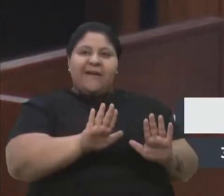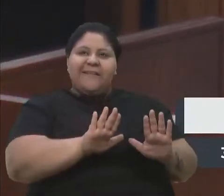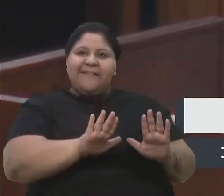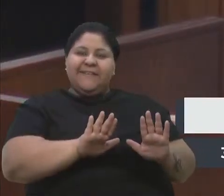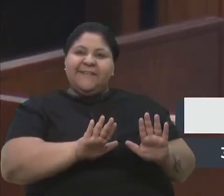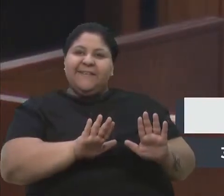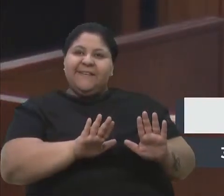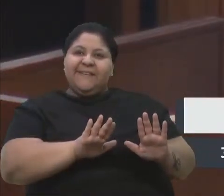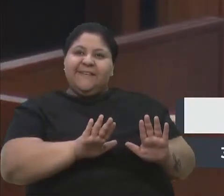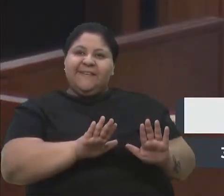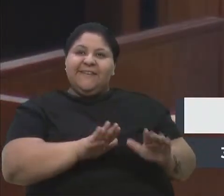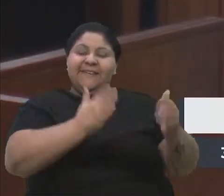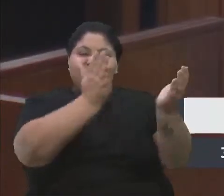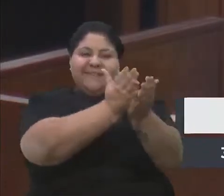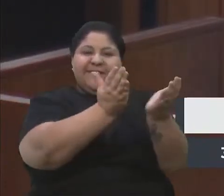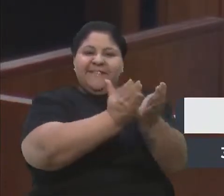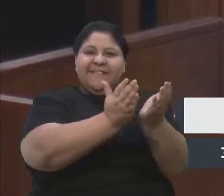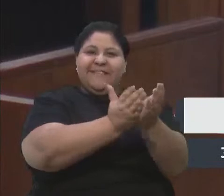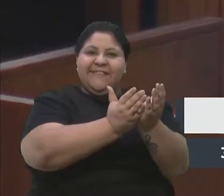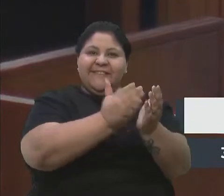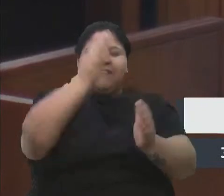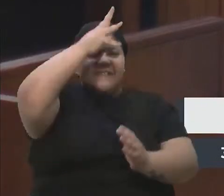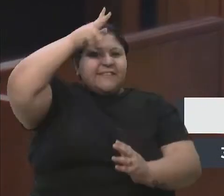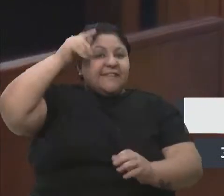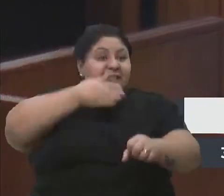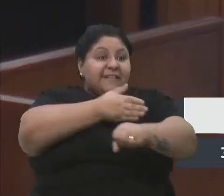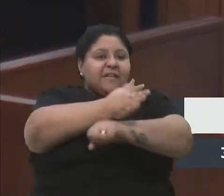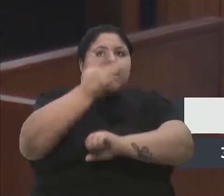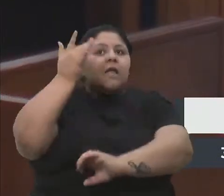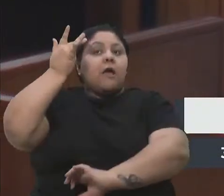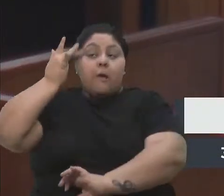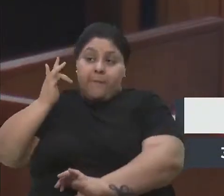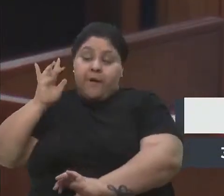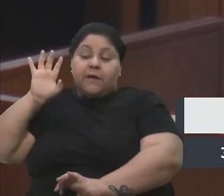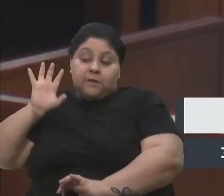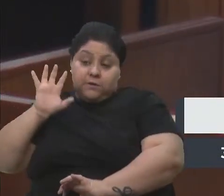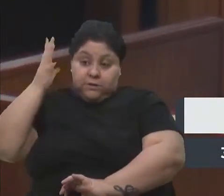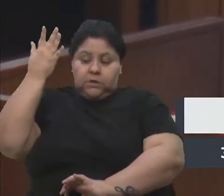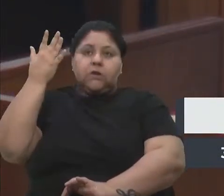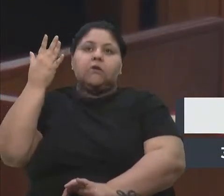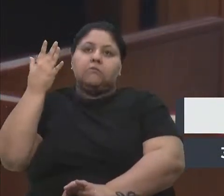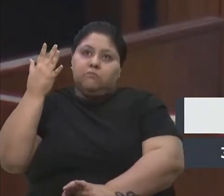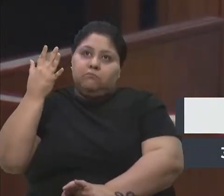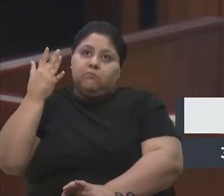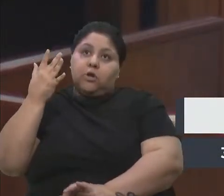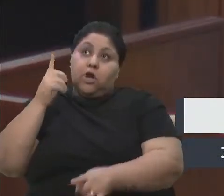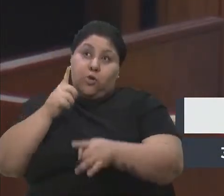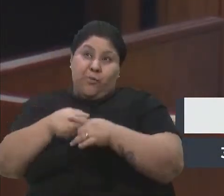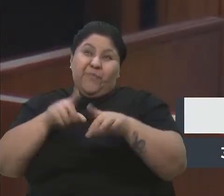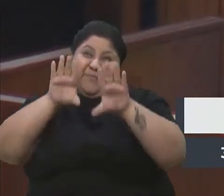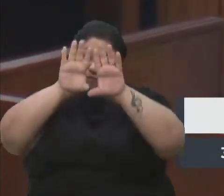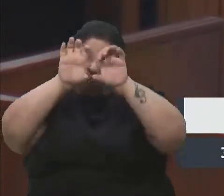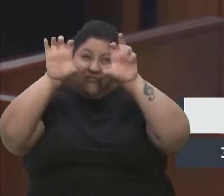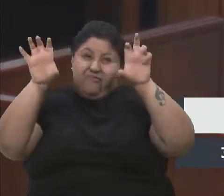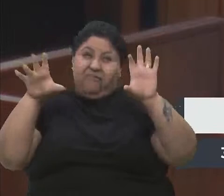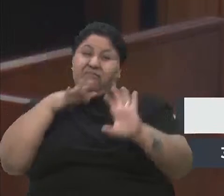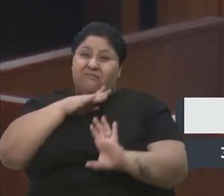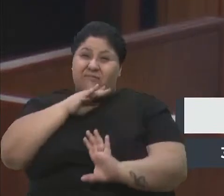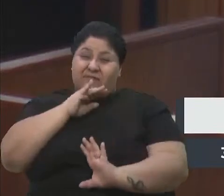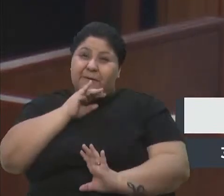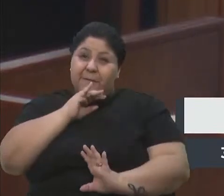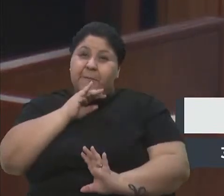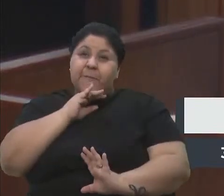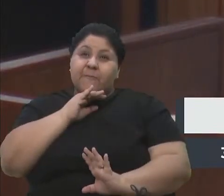públicas participando. E amanhã, né, se acontecer a parada artística, por essa questão do tempo, as equipes vão, inclusive,